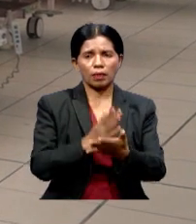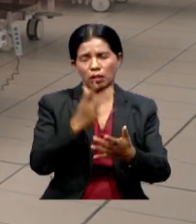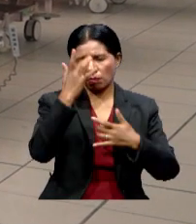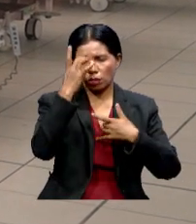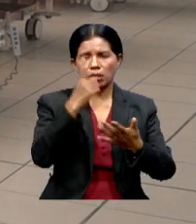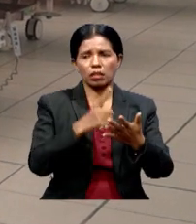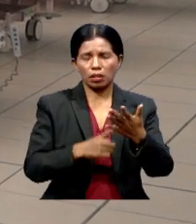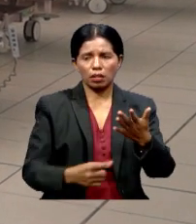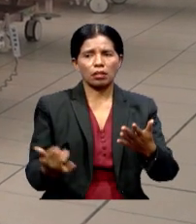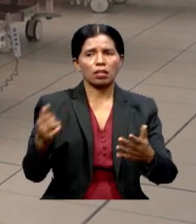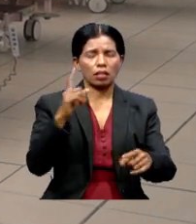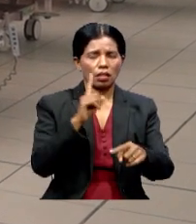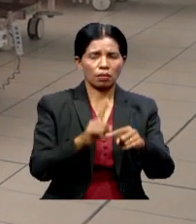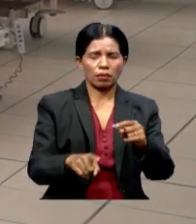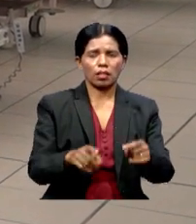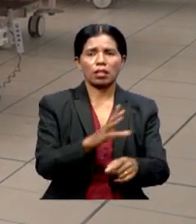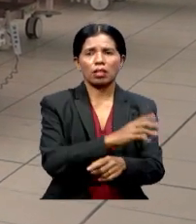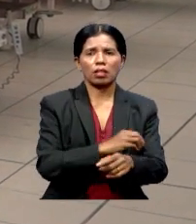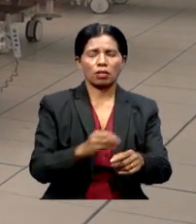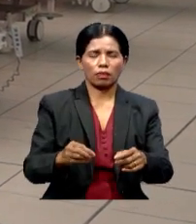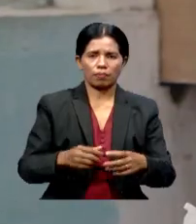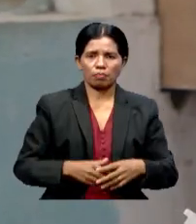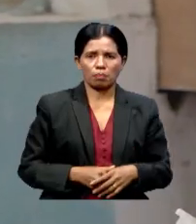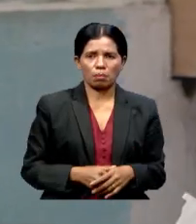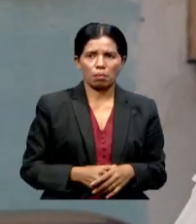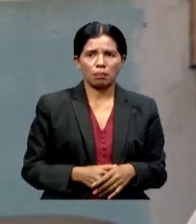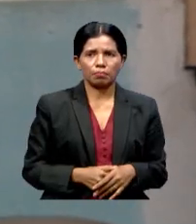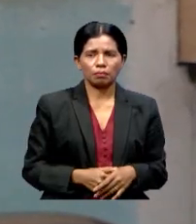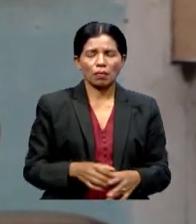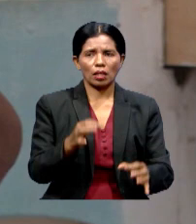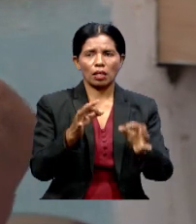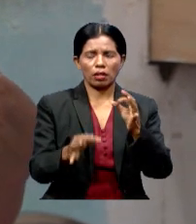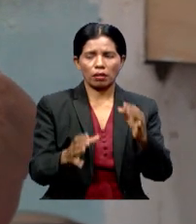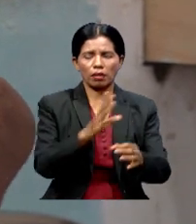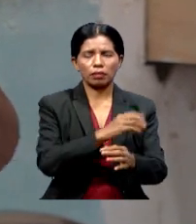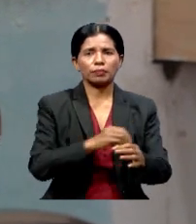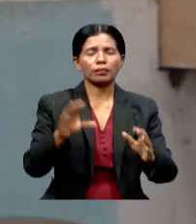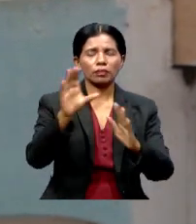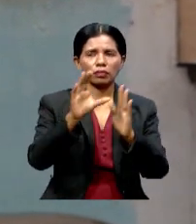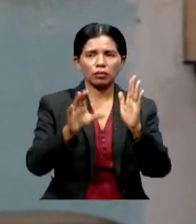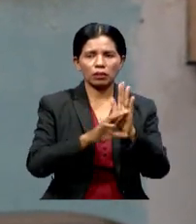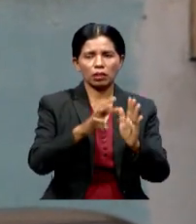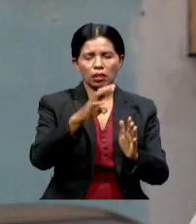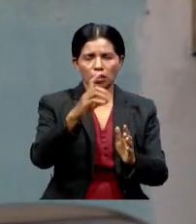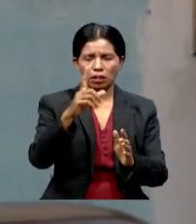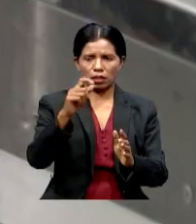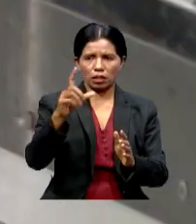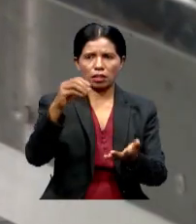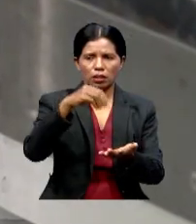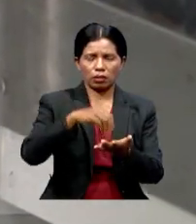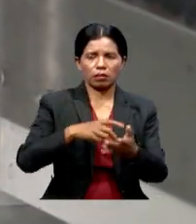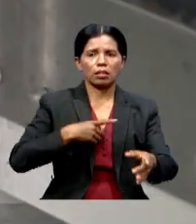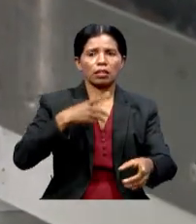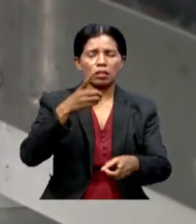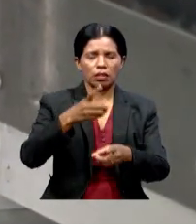deit nebe labele cura ho terapia. Maske iha konstituisaun eri deteli konsagra ona konaba direitu